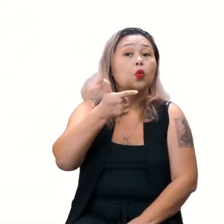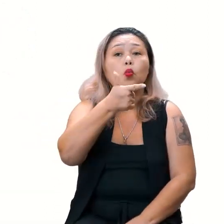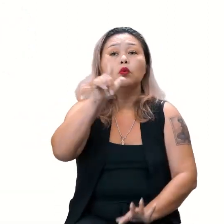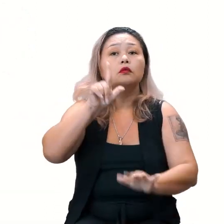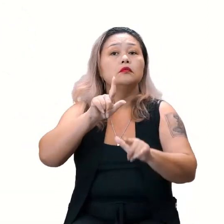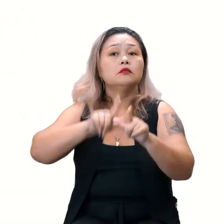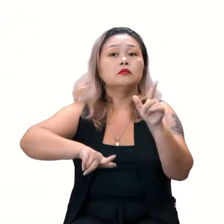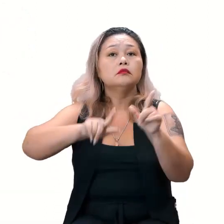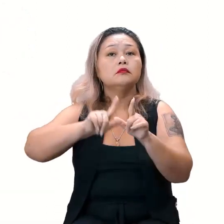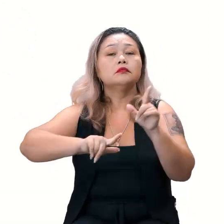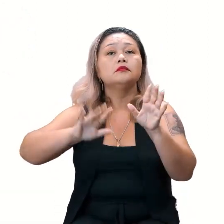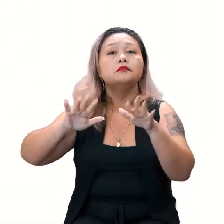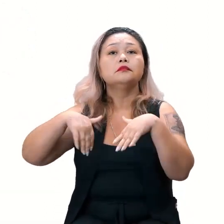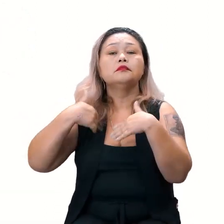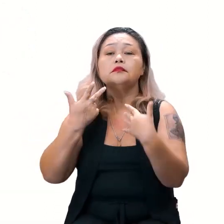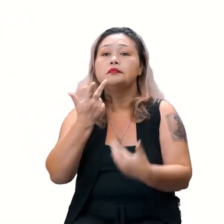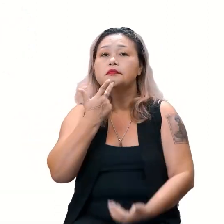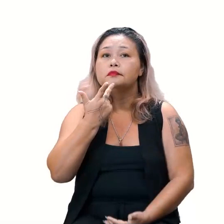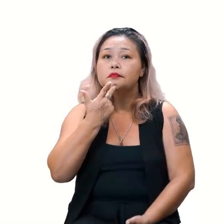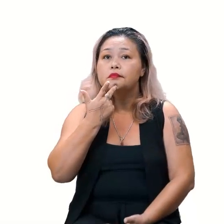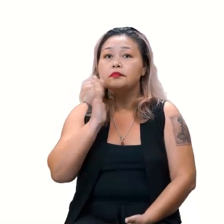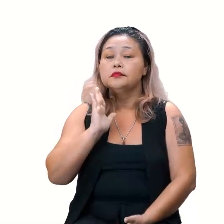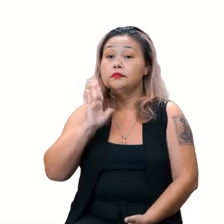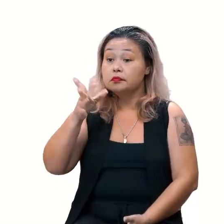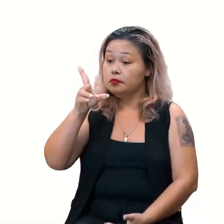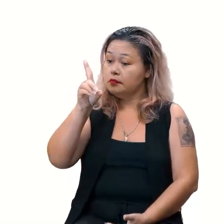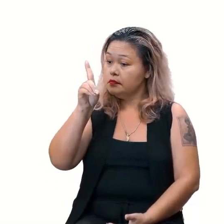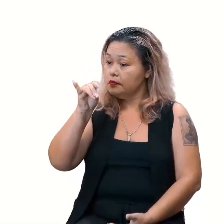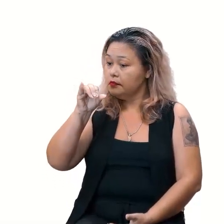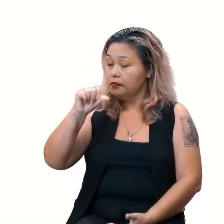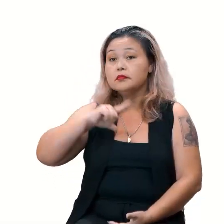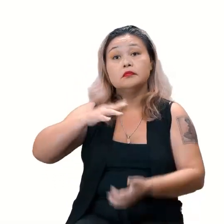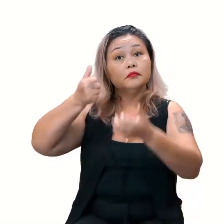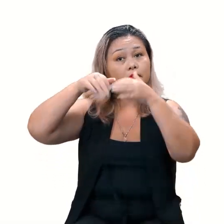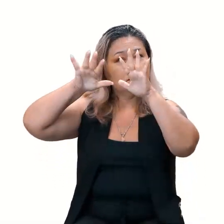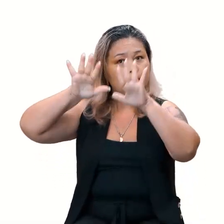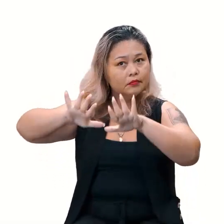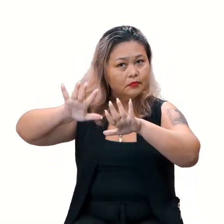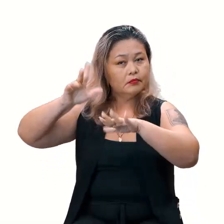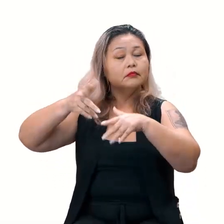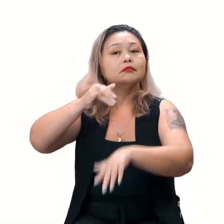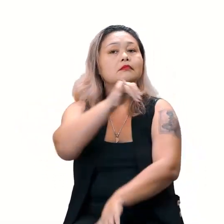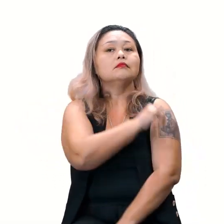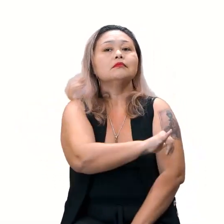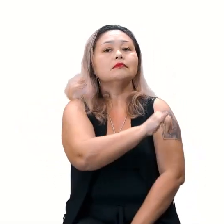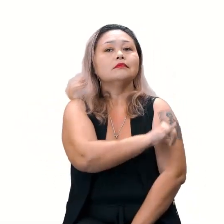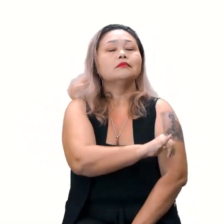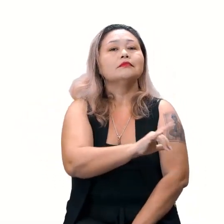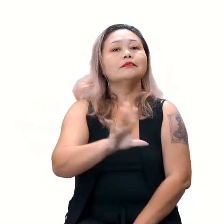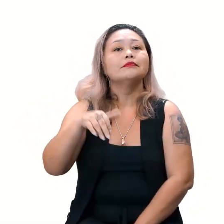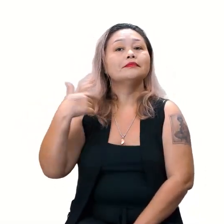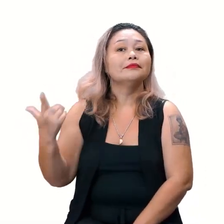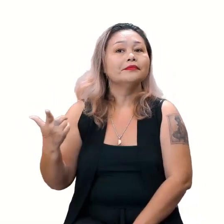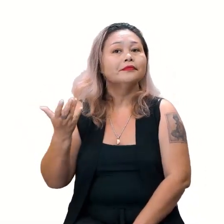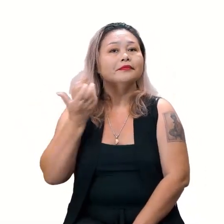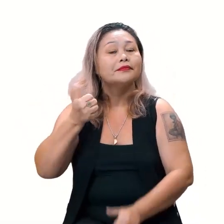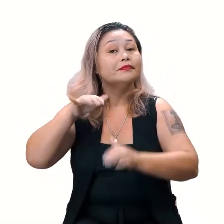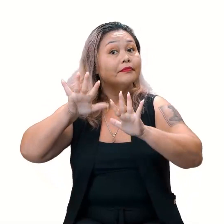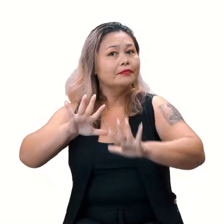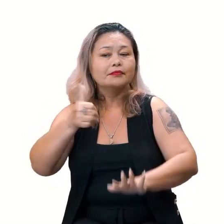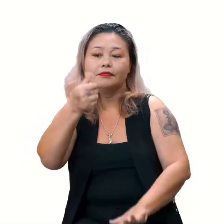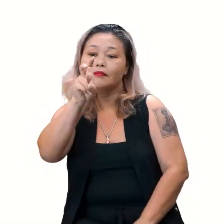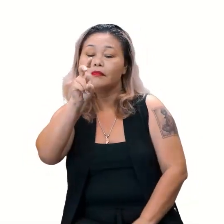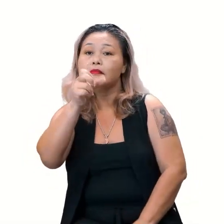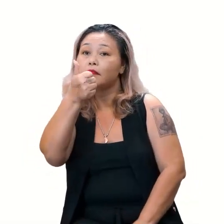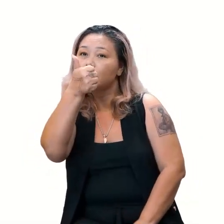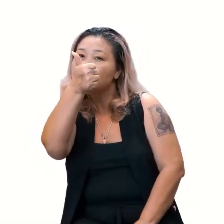Certeza. Como estamos falando que é em função dos dias que a galera vai ficar no Rio de Janeiro, eu também quero ficar 15 dias, porque